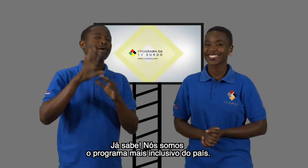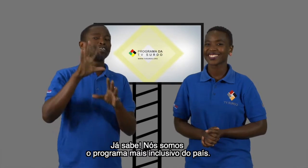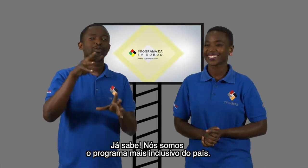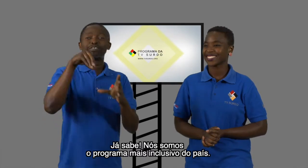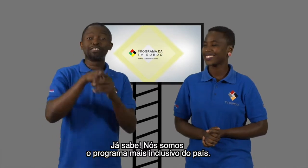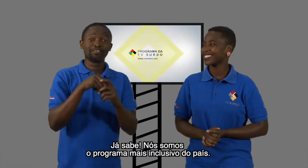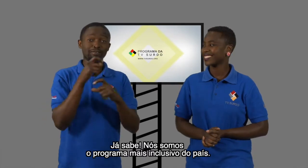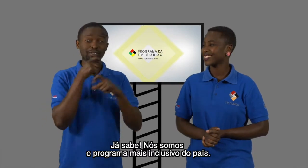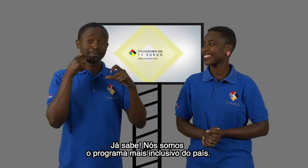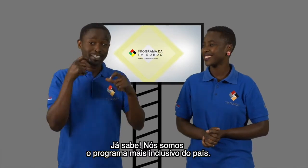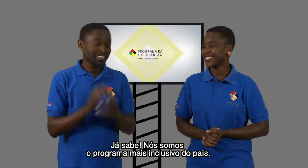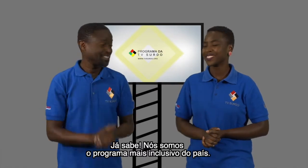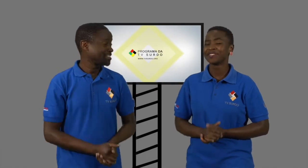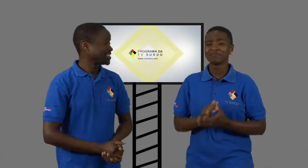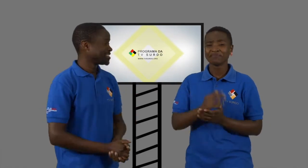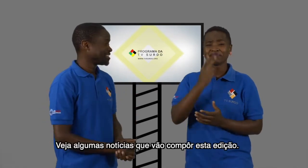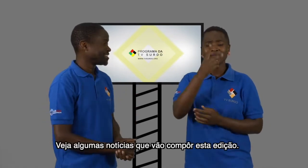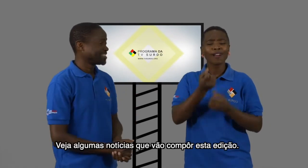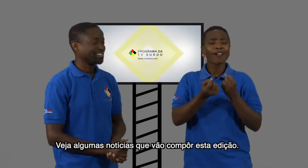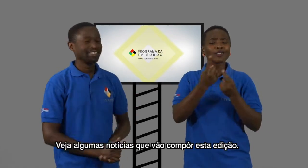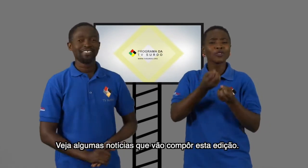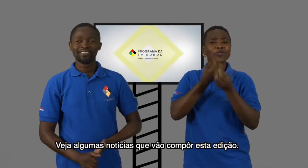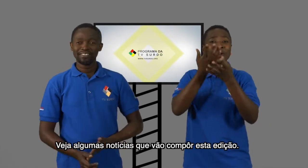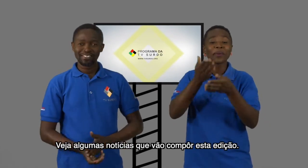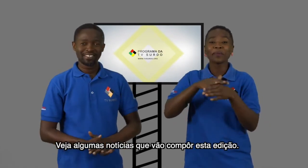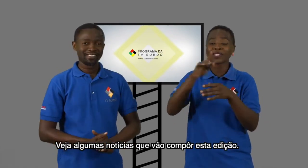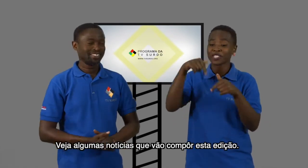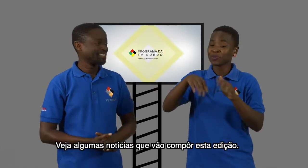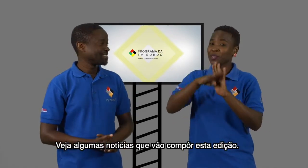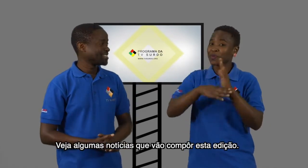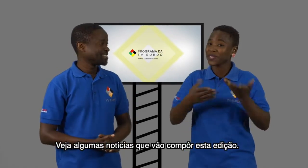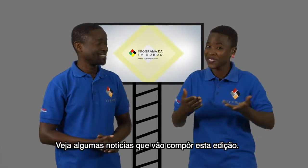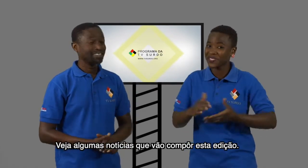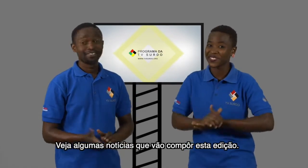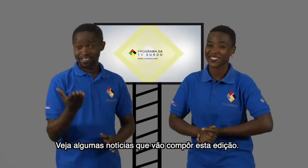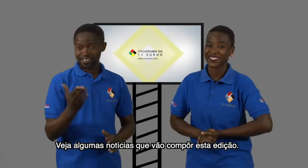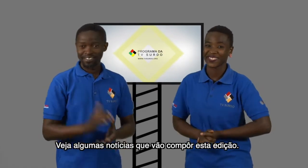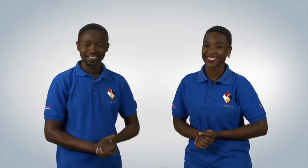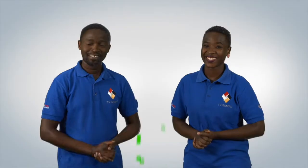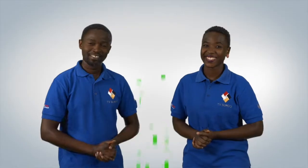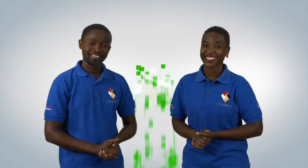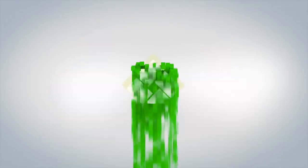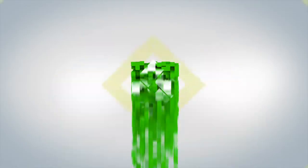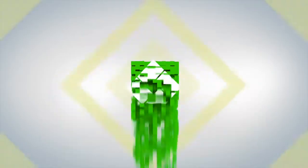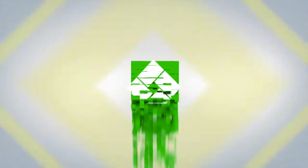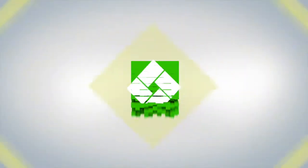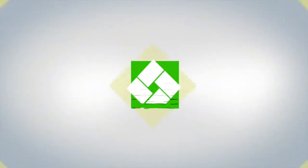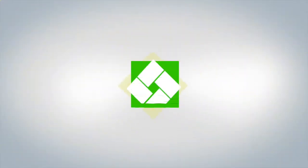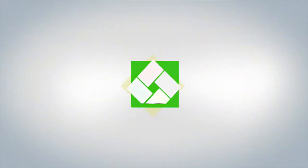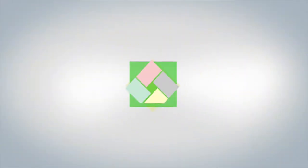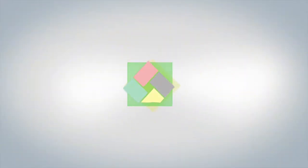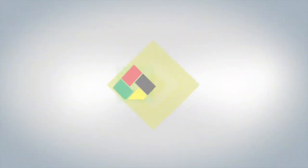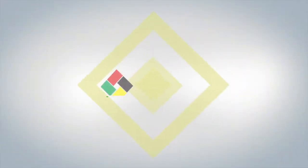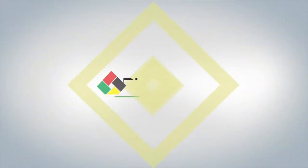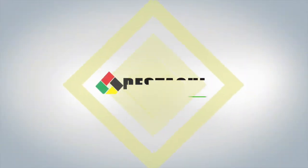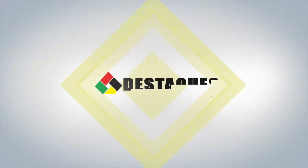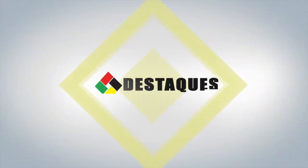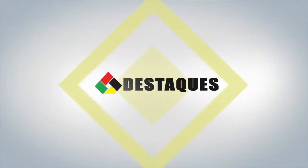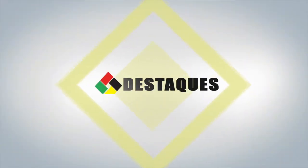somos o programa mais inclusivo do país. Veja algumas notícias que vão compor esta edição.